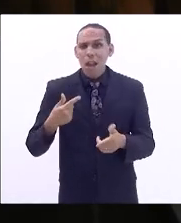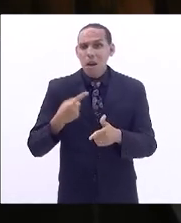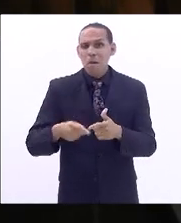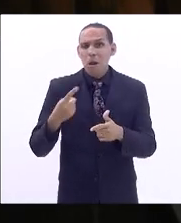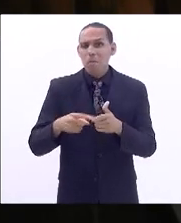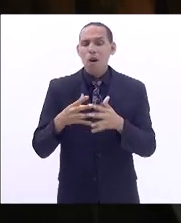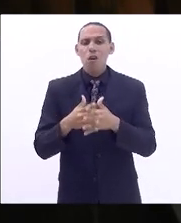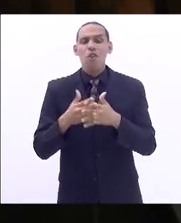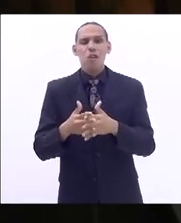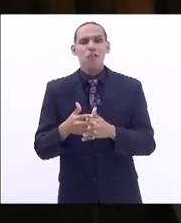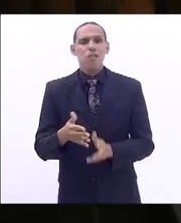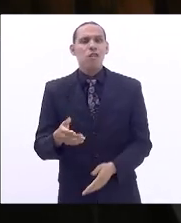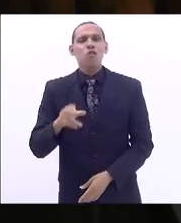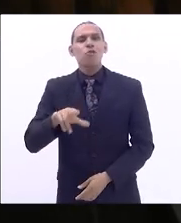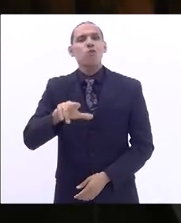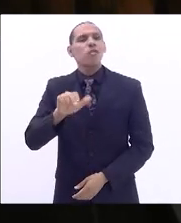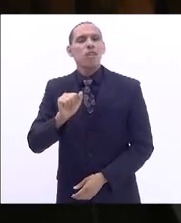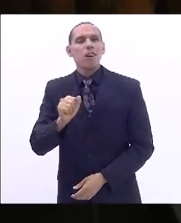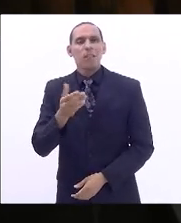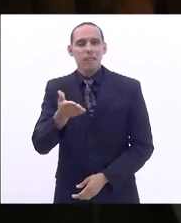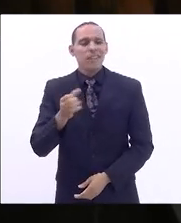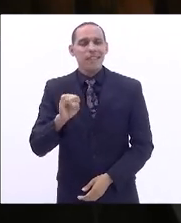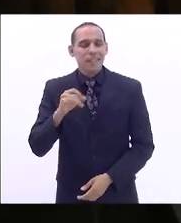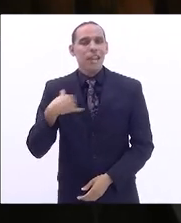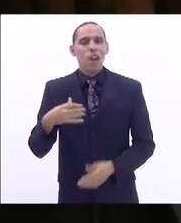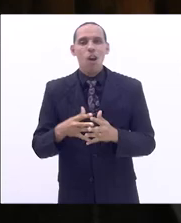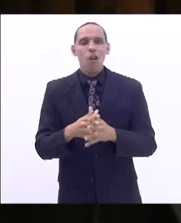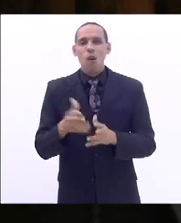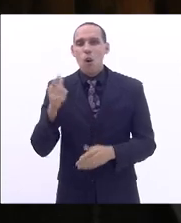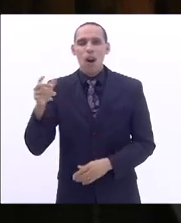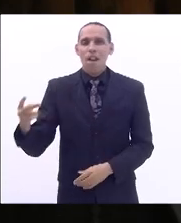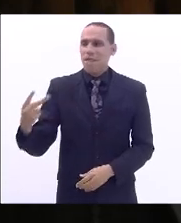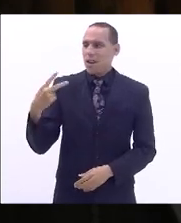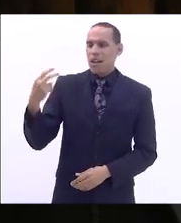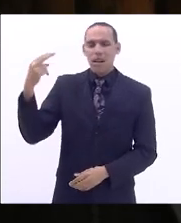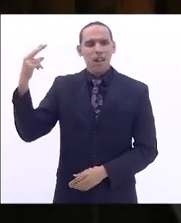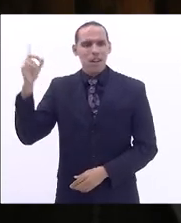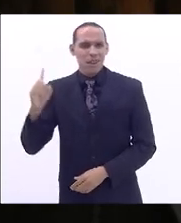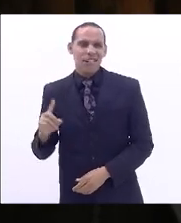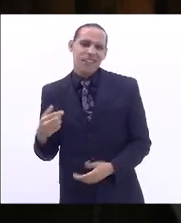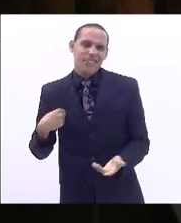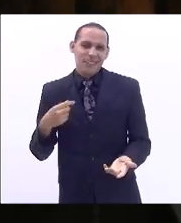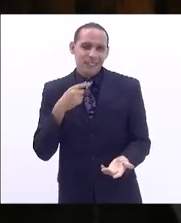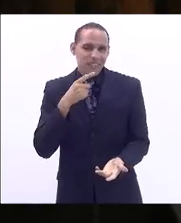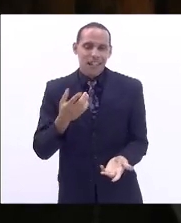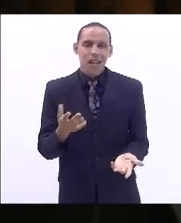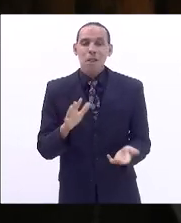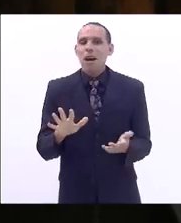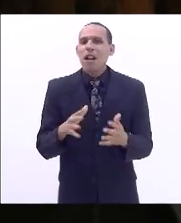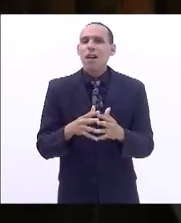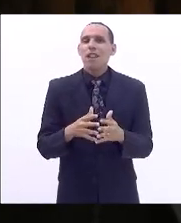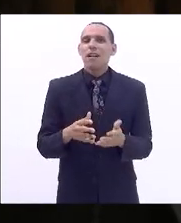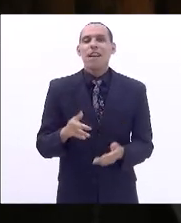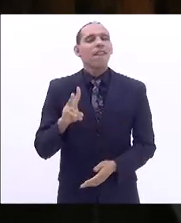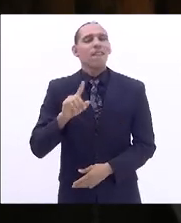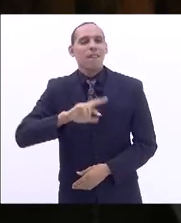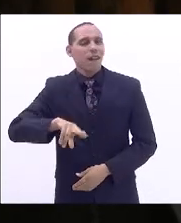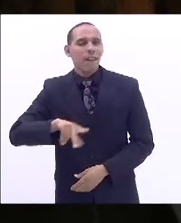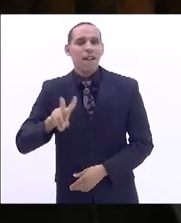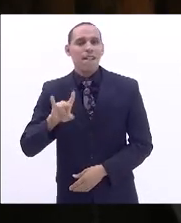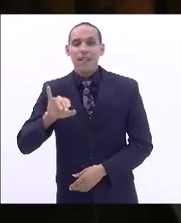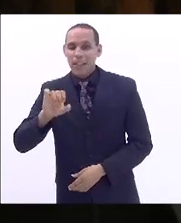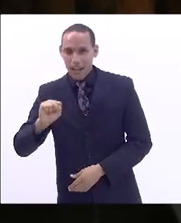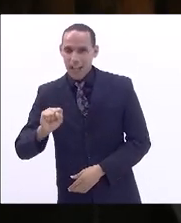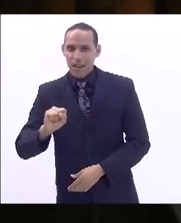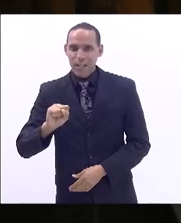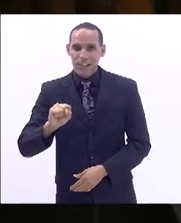ser confundido um dia com vossa excelência Não não é claro me referindo ao viés ideológico que